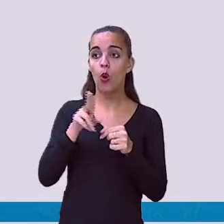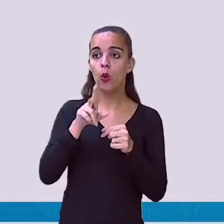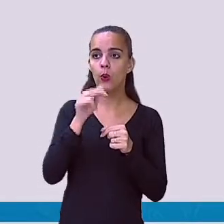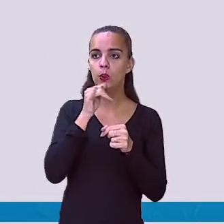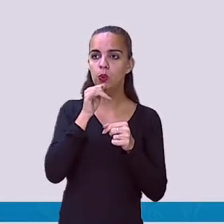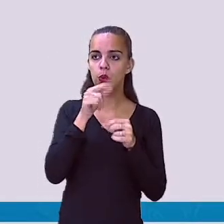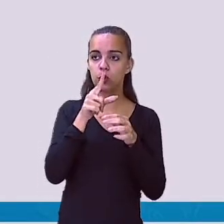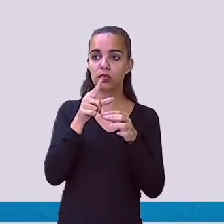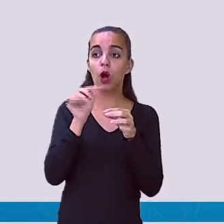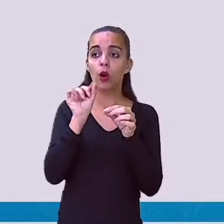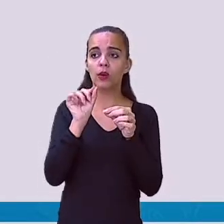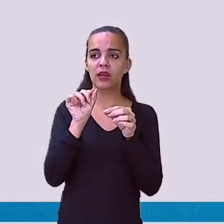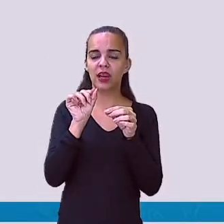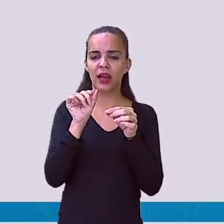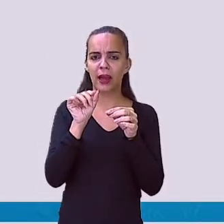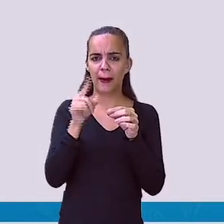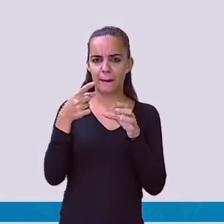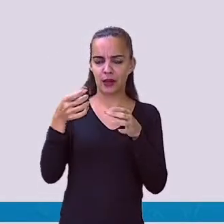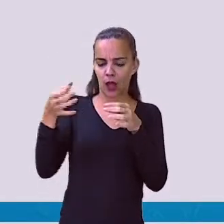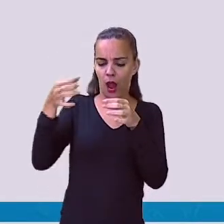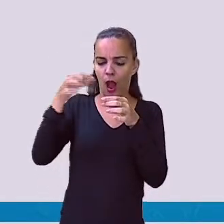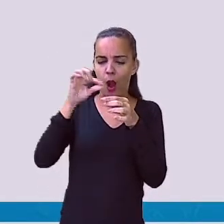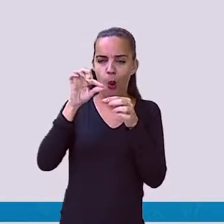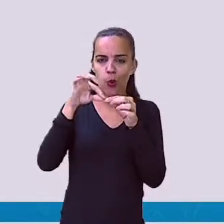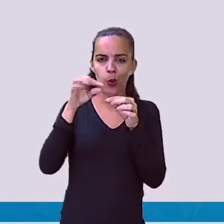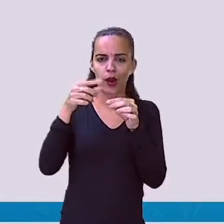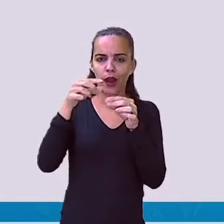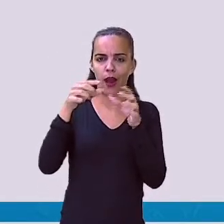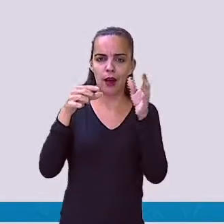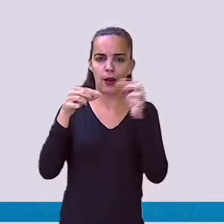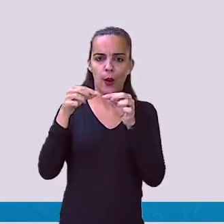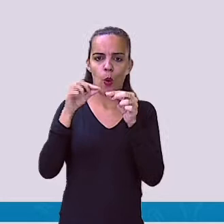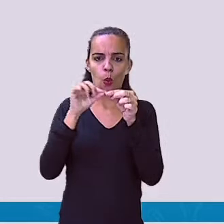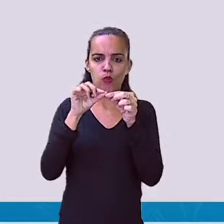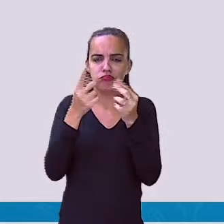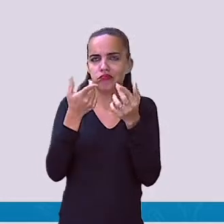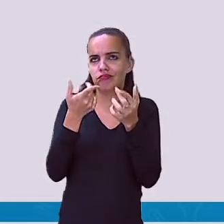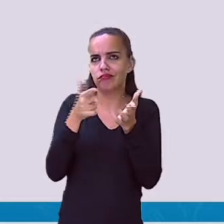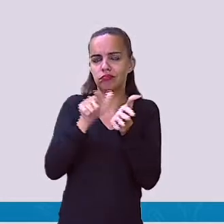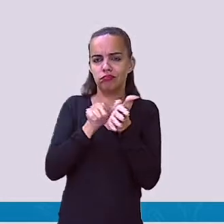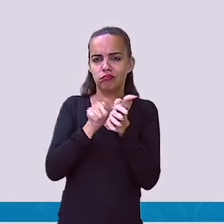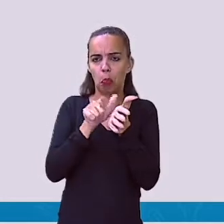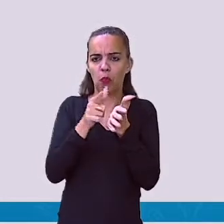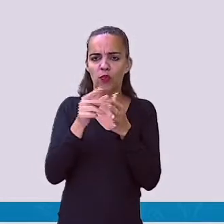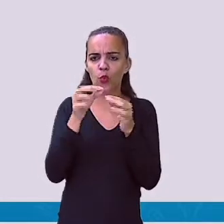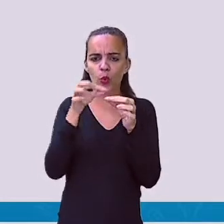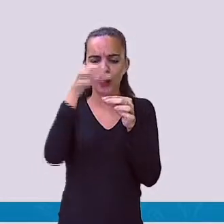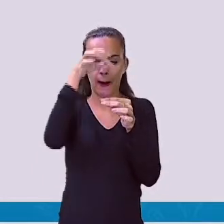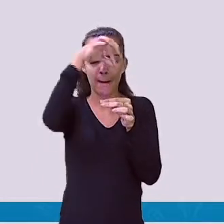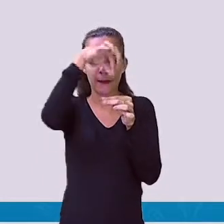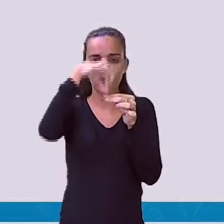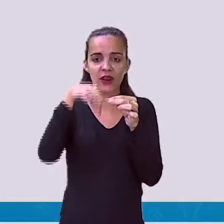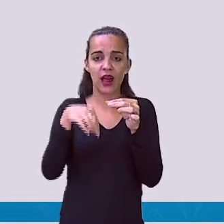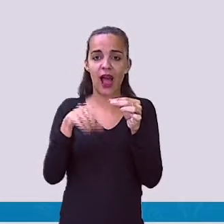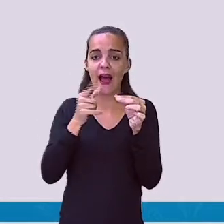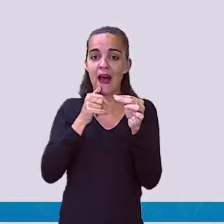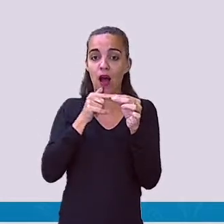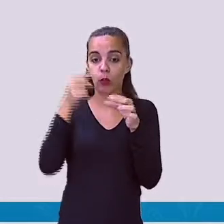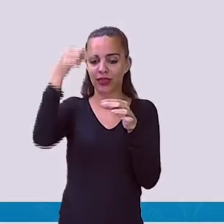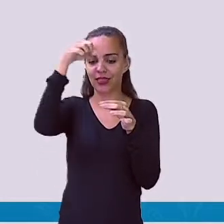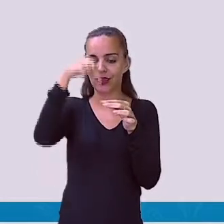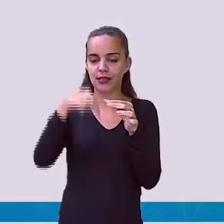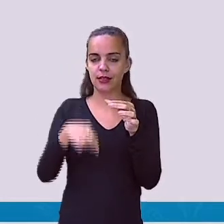para poder derramar de forma lenta, suave, a